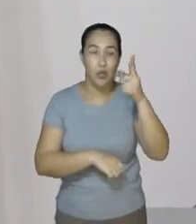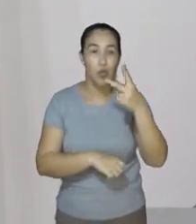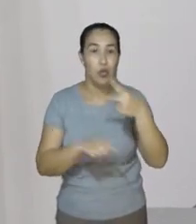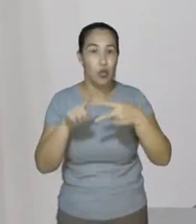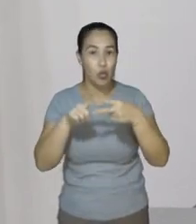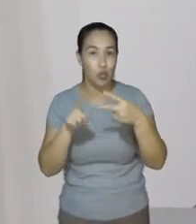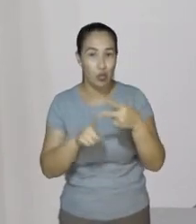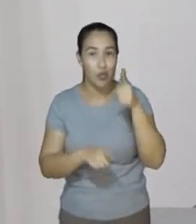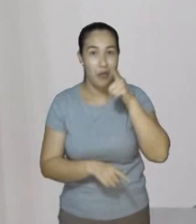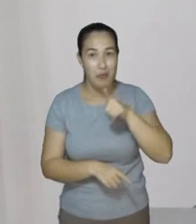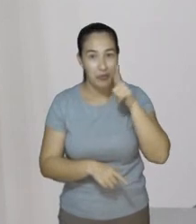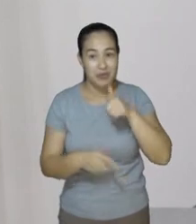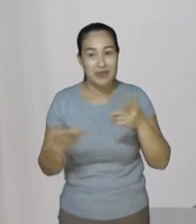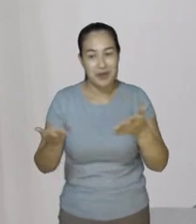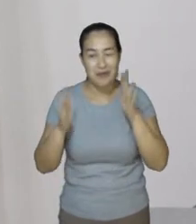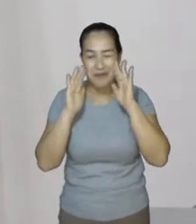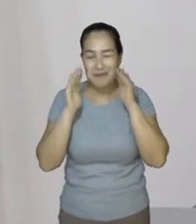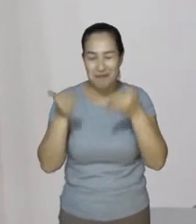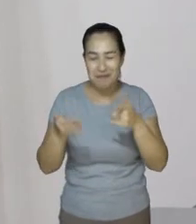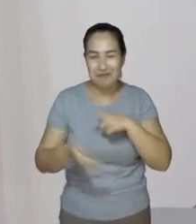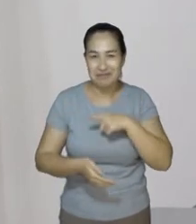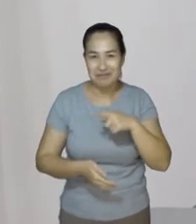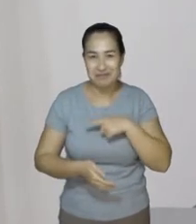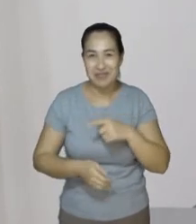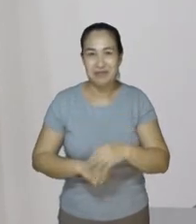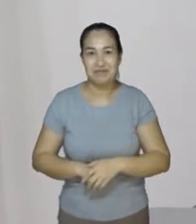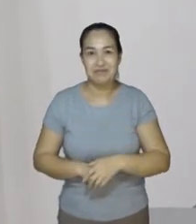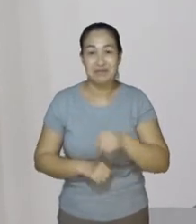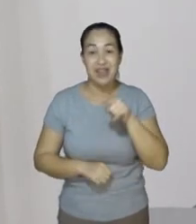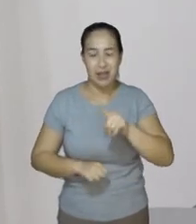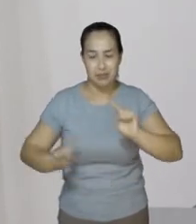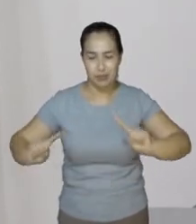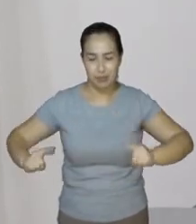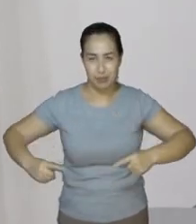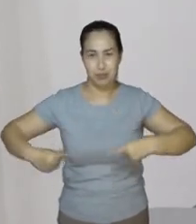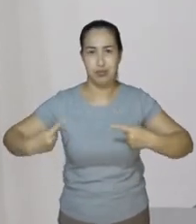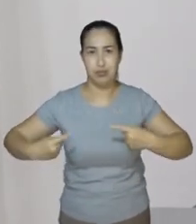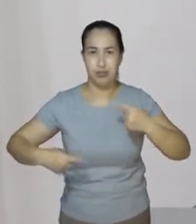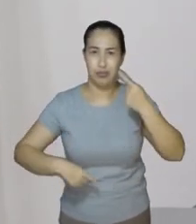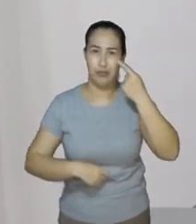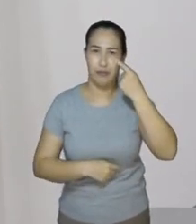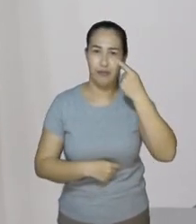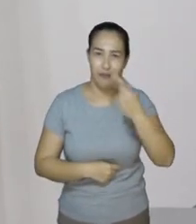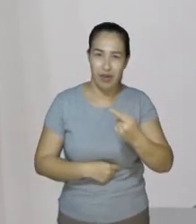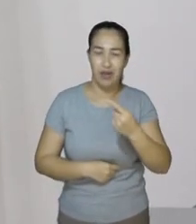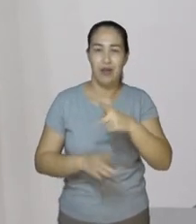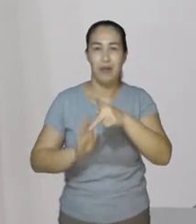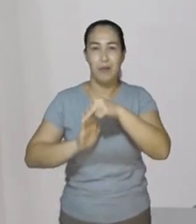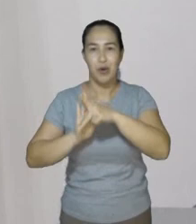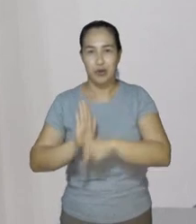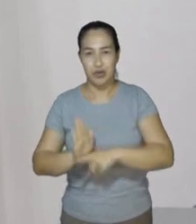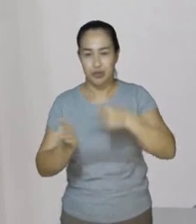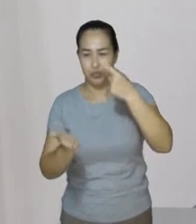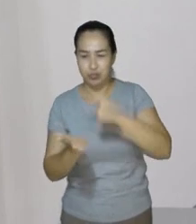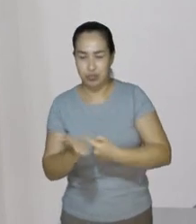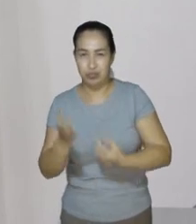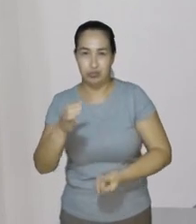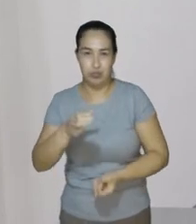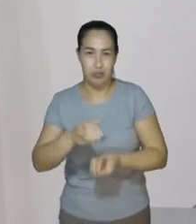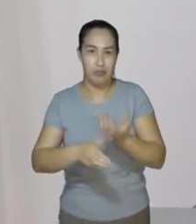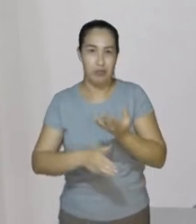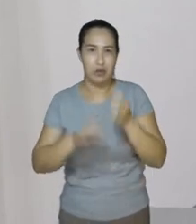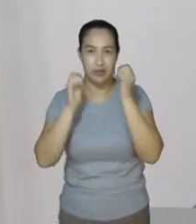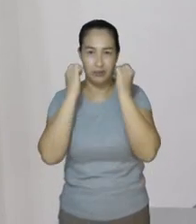esse realmente é o foco. Essa boa disputa de vermos excelentes projetos sendo implantados nas nossas